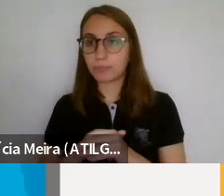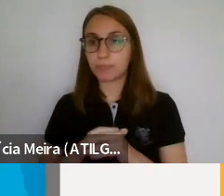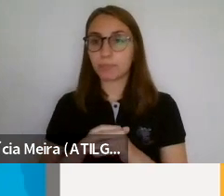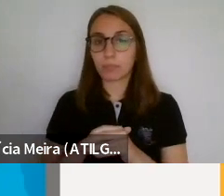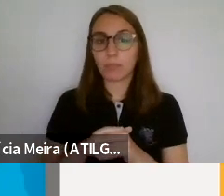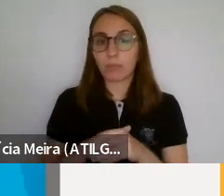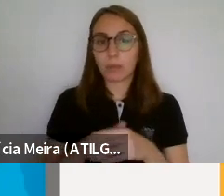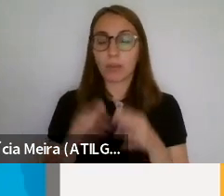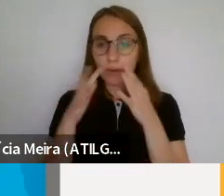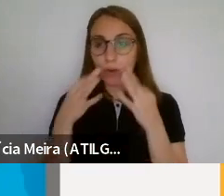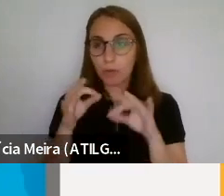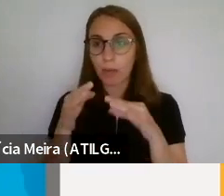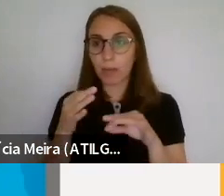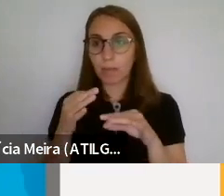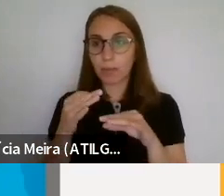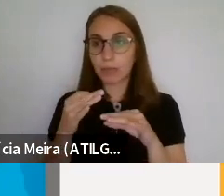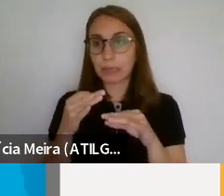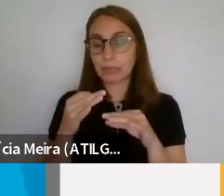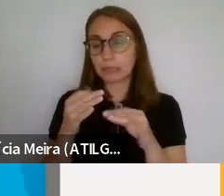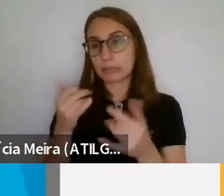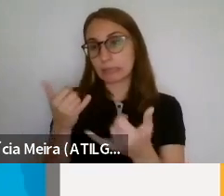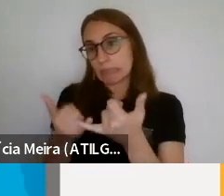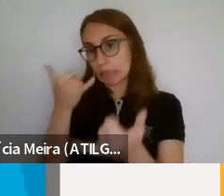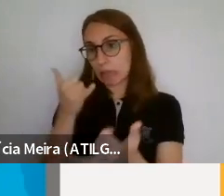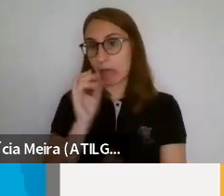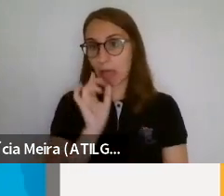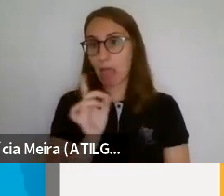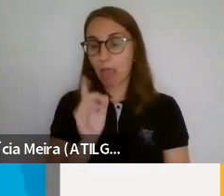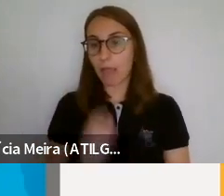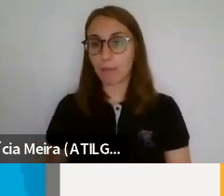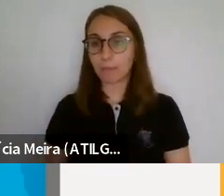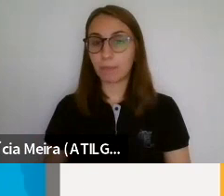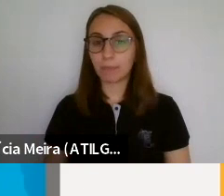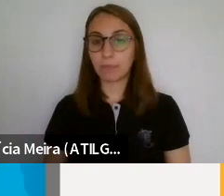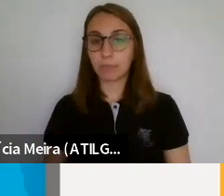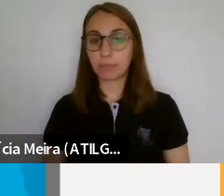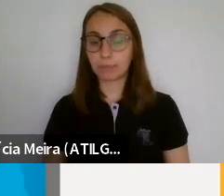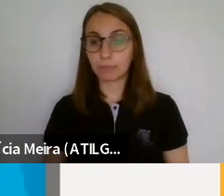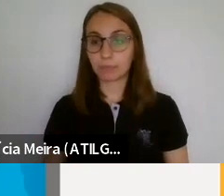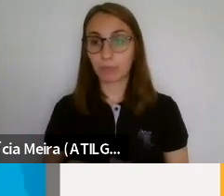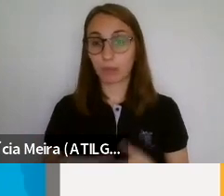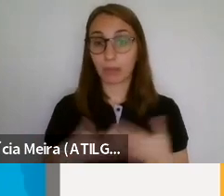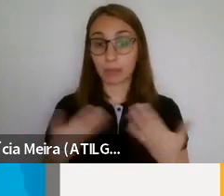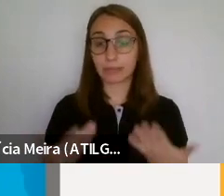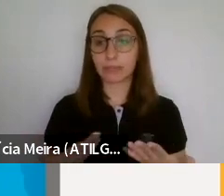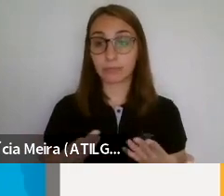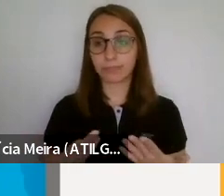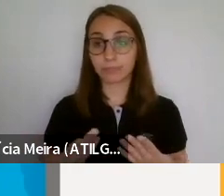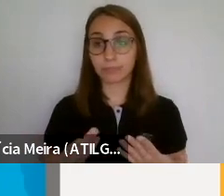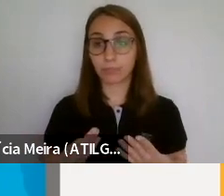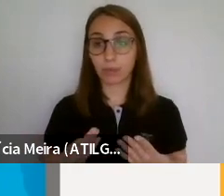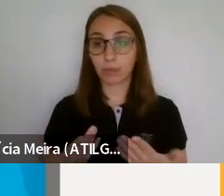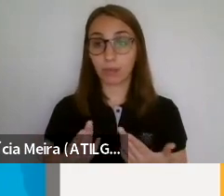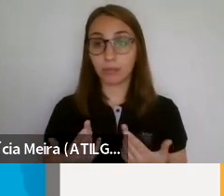mas que ocorre em ambientes digitais e, por isso mesmo, assume vivências e implicações que se não se limitam